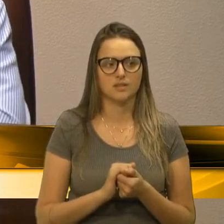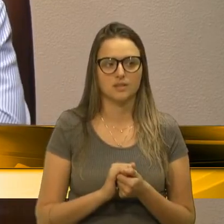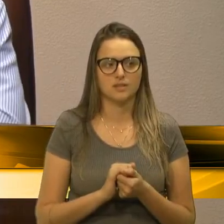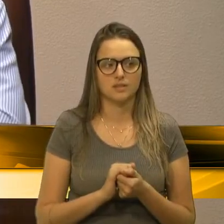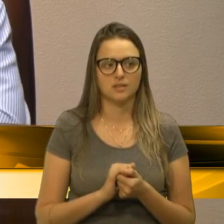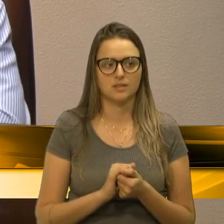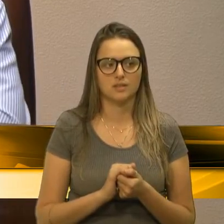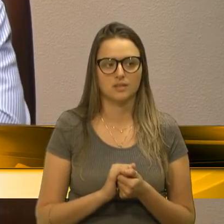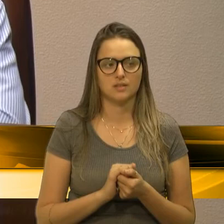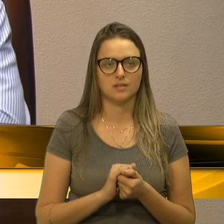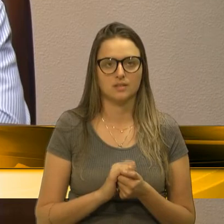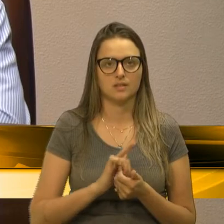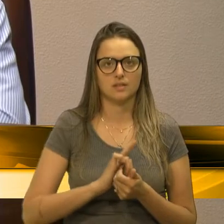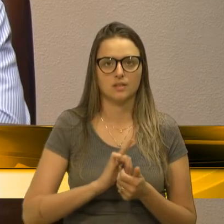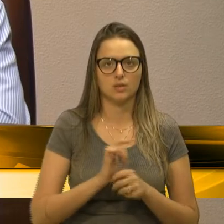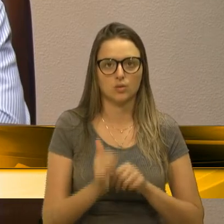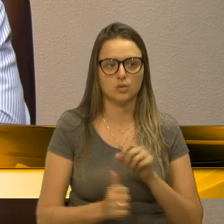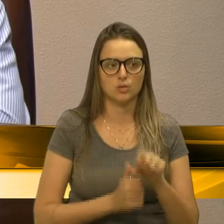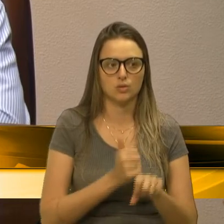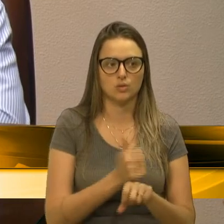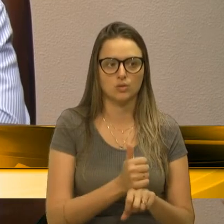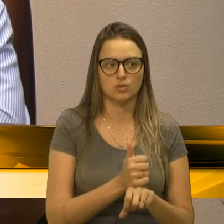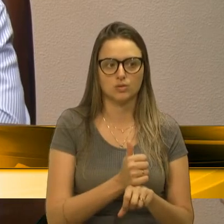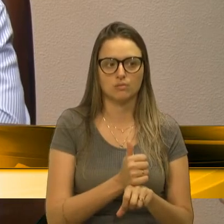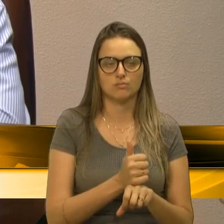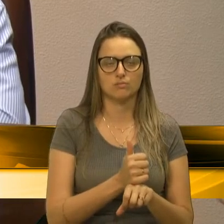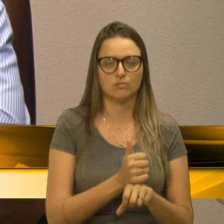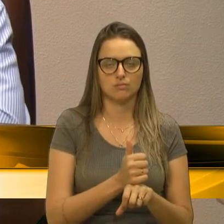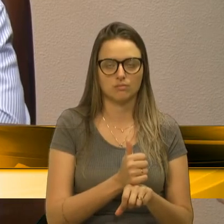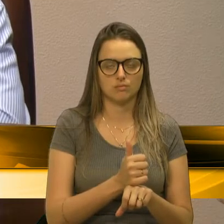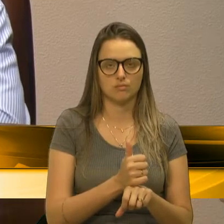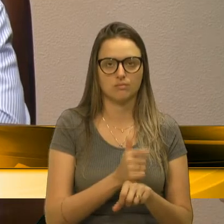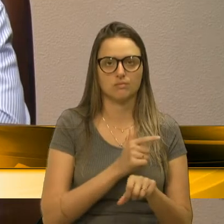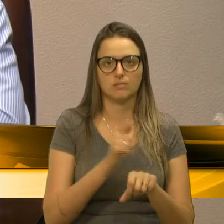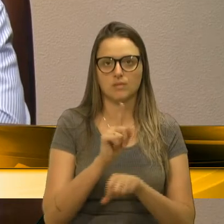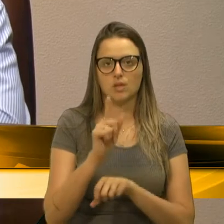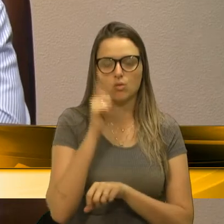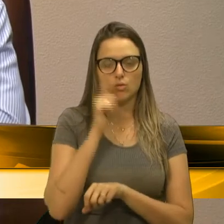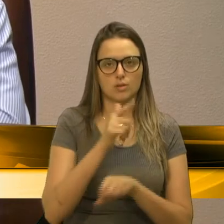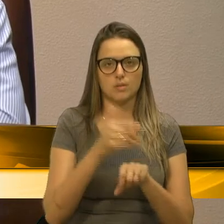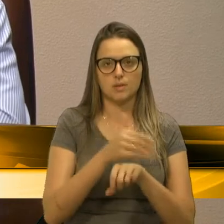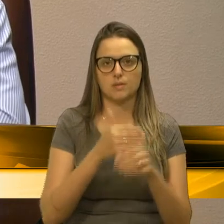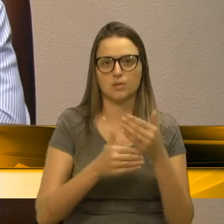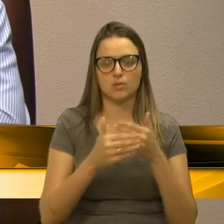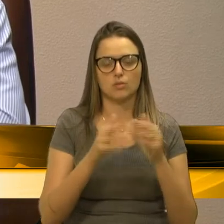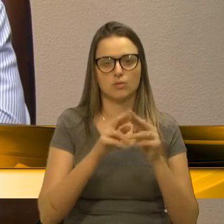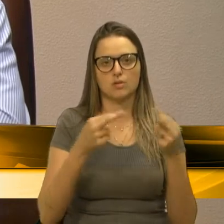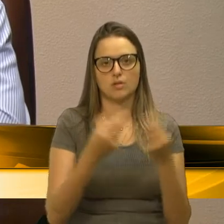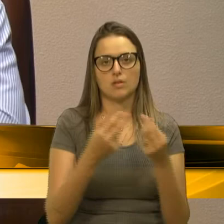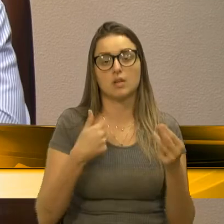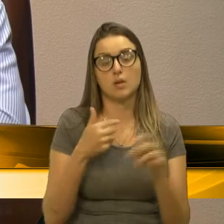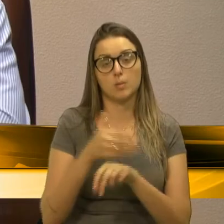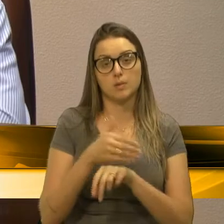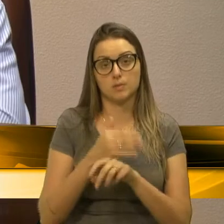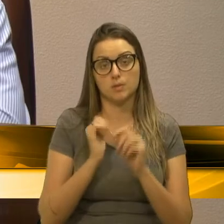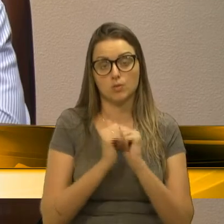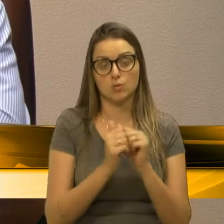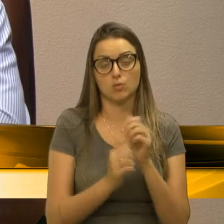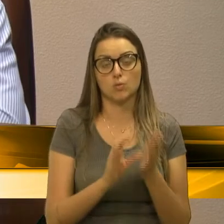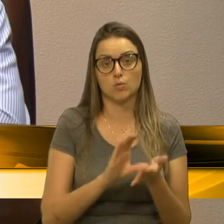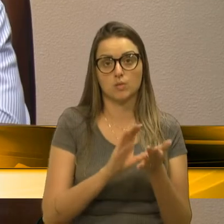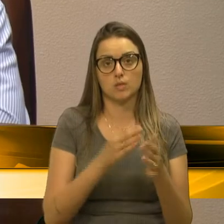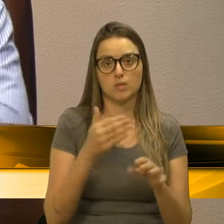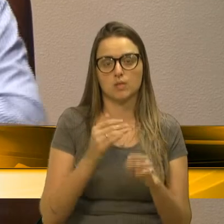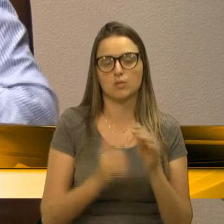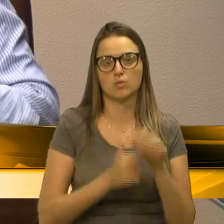Conselho Municipal de Saúde, substituta, porque ela tinha muitos compromissos e não conseguiria participar de todas as reuniões. Então, eu participaria como conselheira substituta. Então, participei